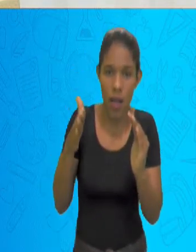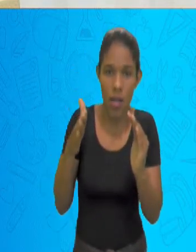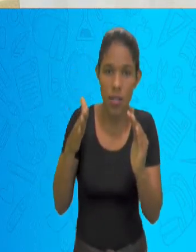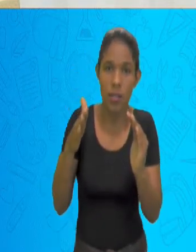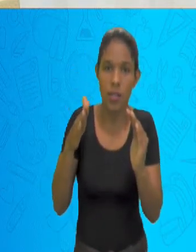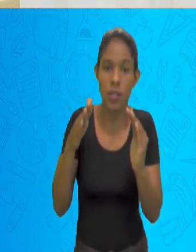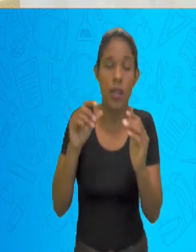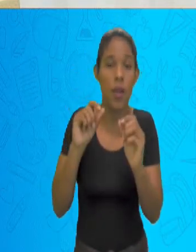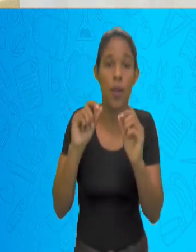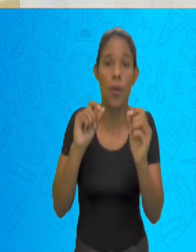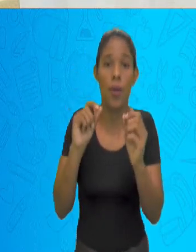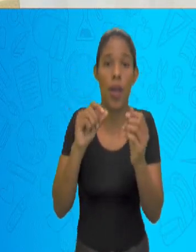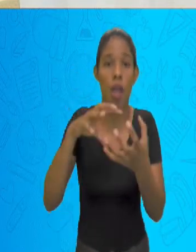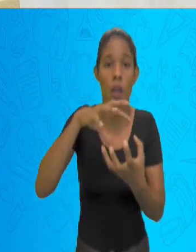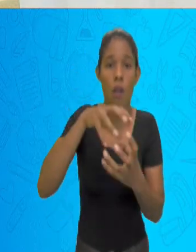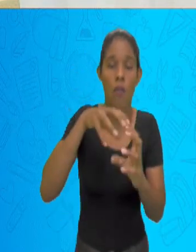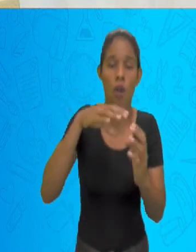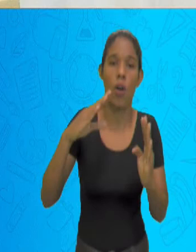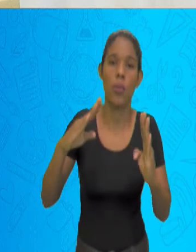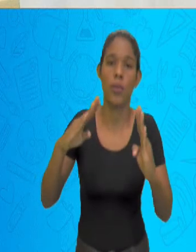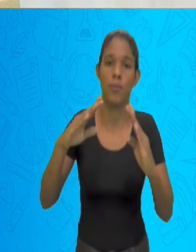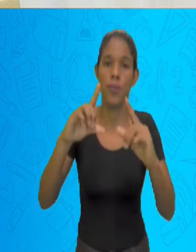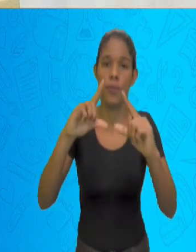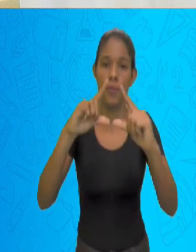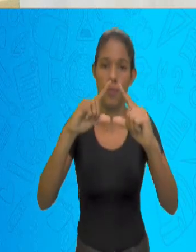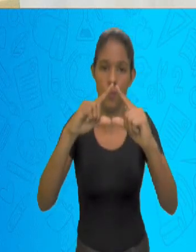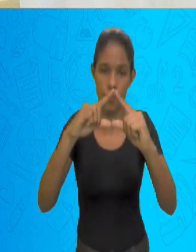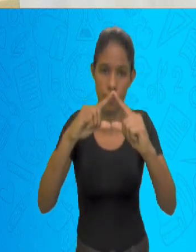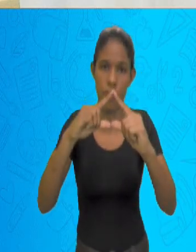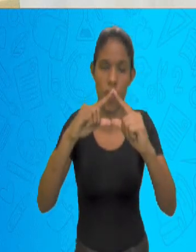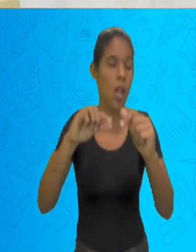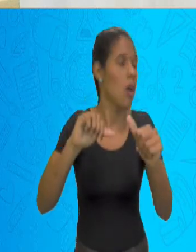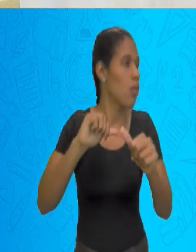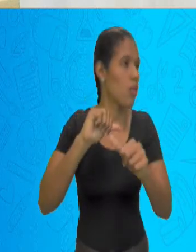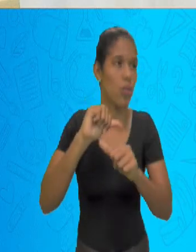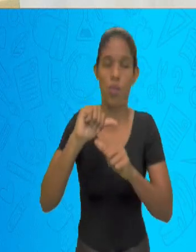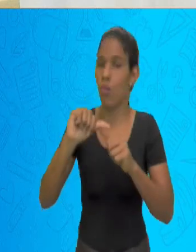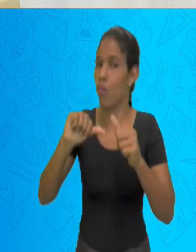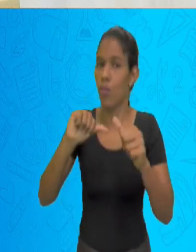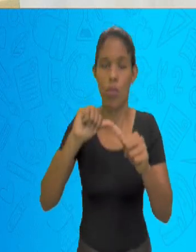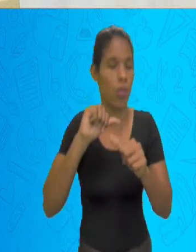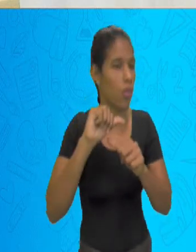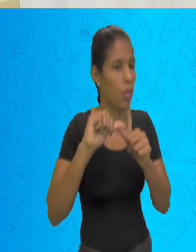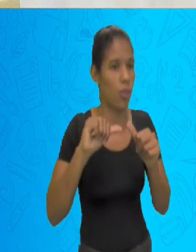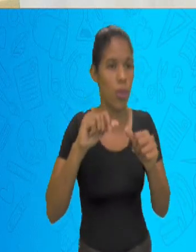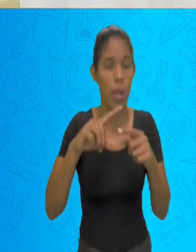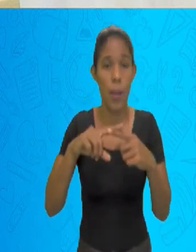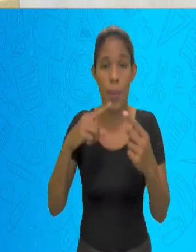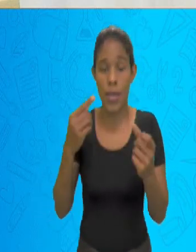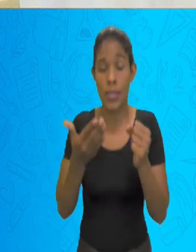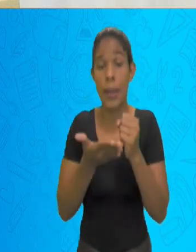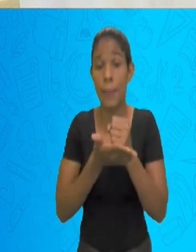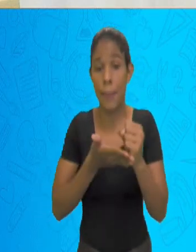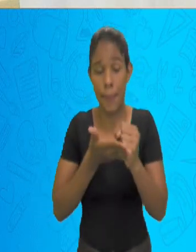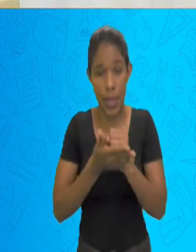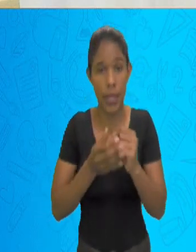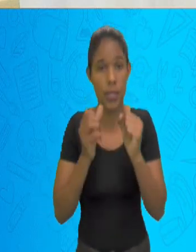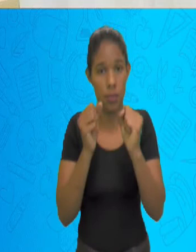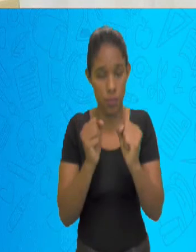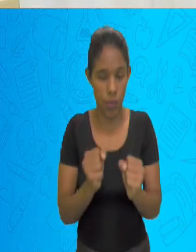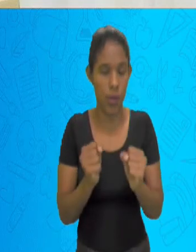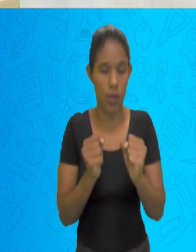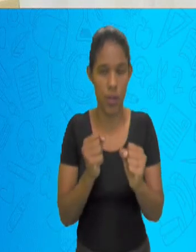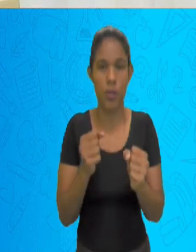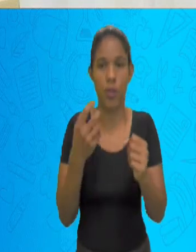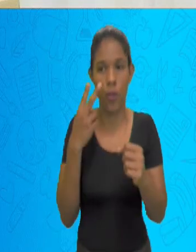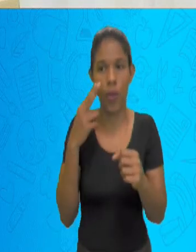face não vai mudar, porém, a sua base pode sim mudar. Vamos abrir essa outra